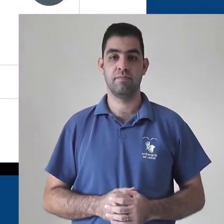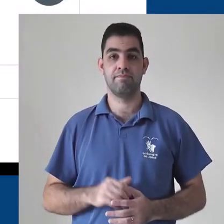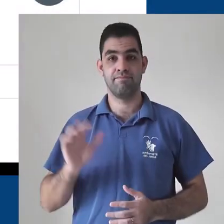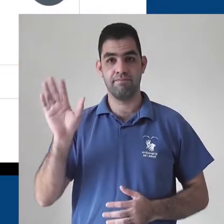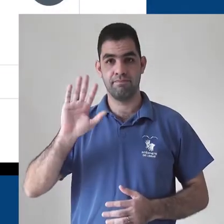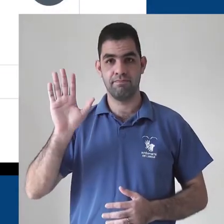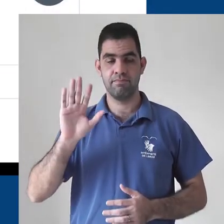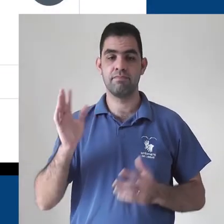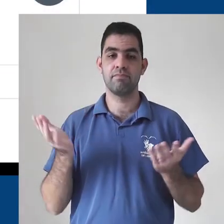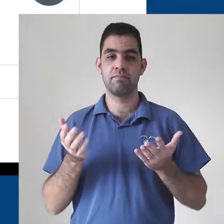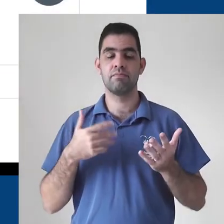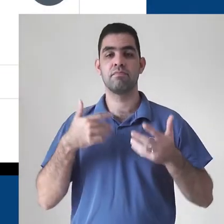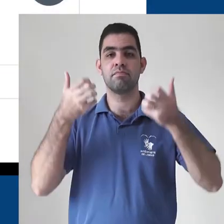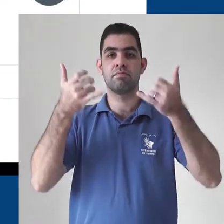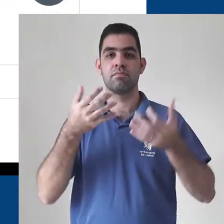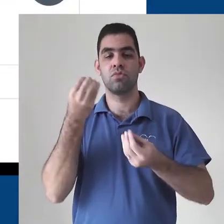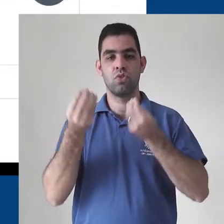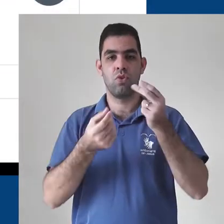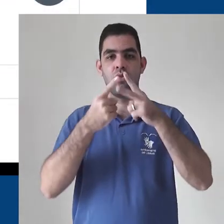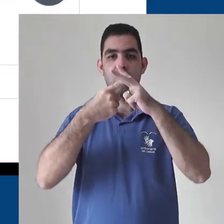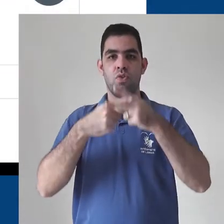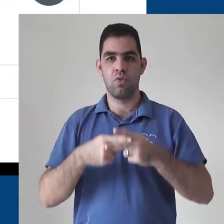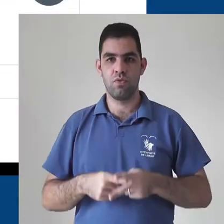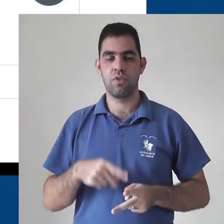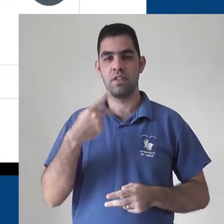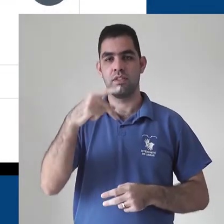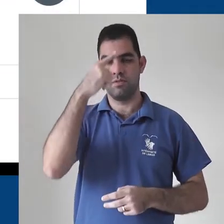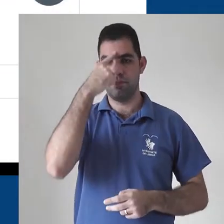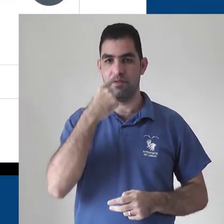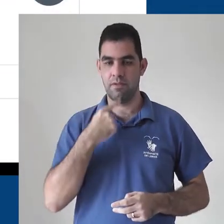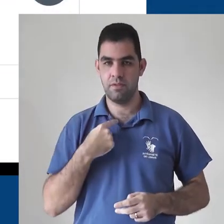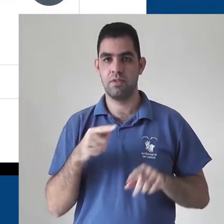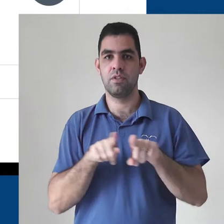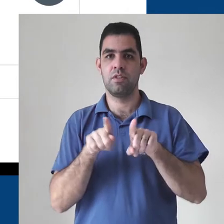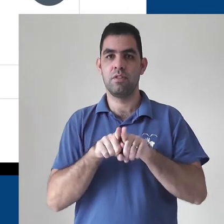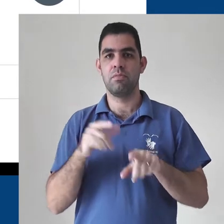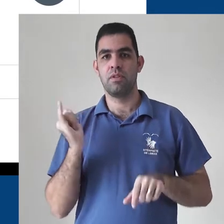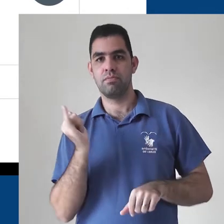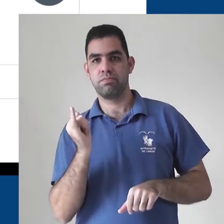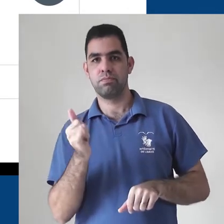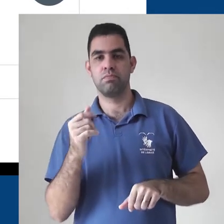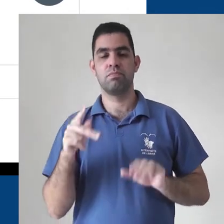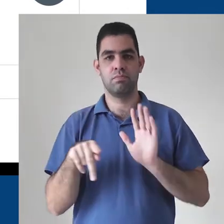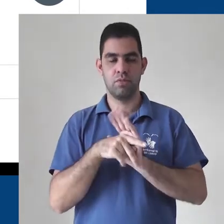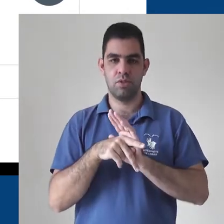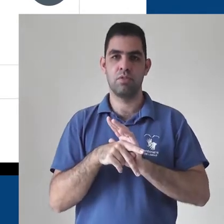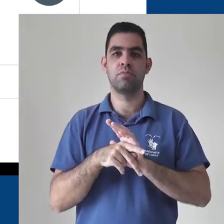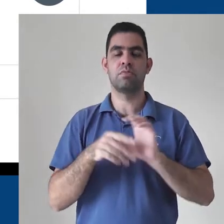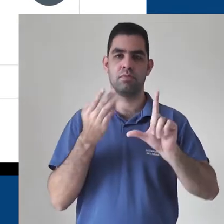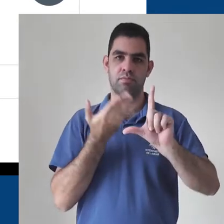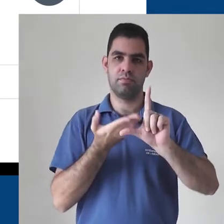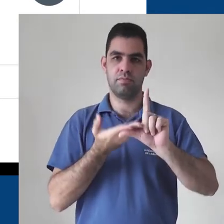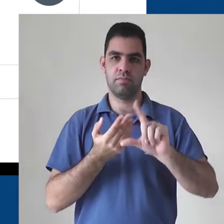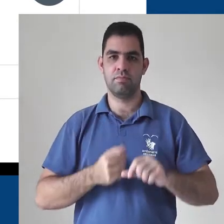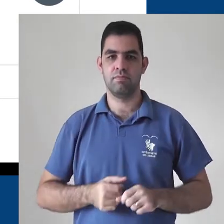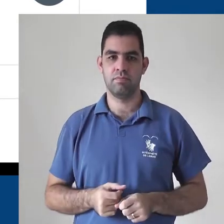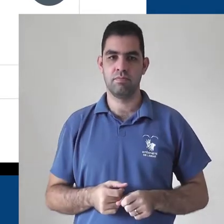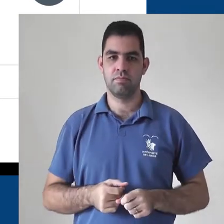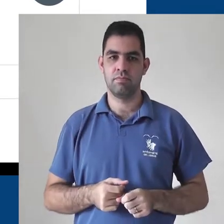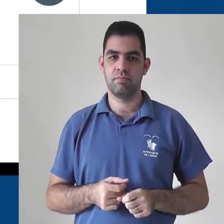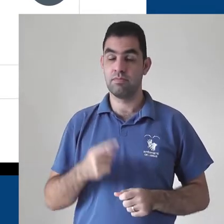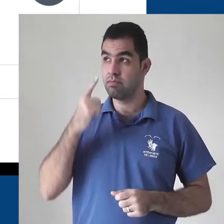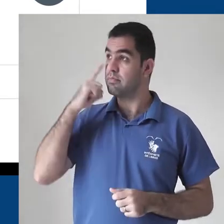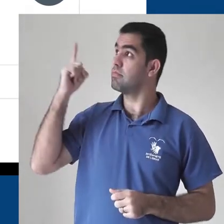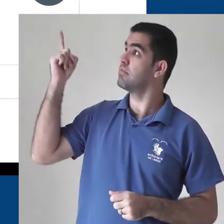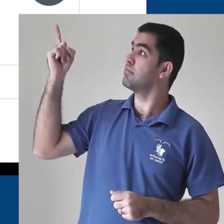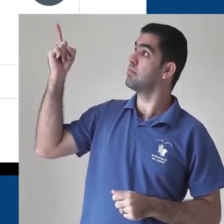o Olá irei mostrar como configurar o perfil e as notificações do Google Chrome no canto superior esquerdo